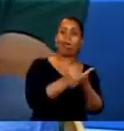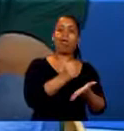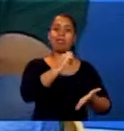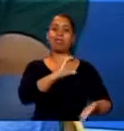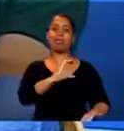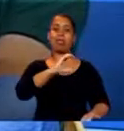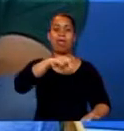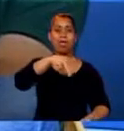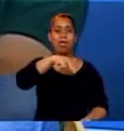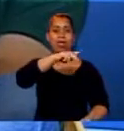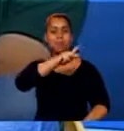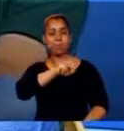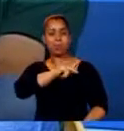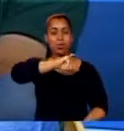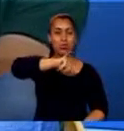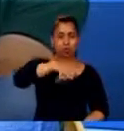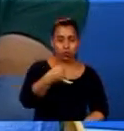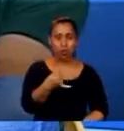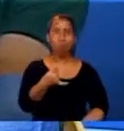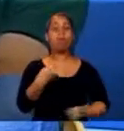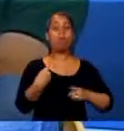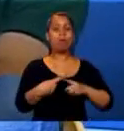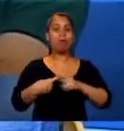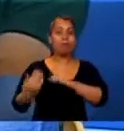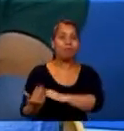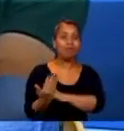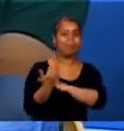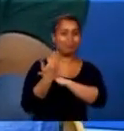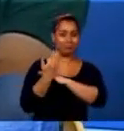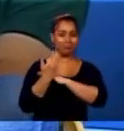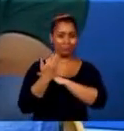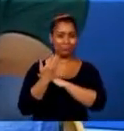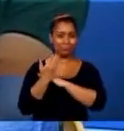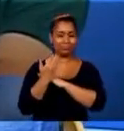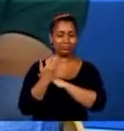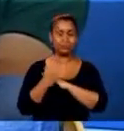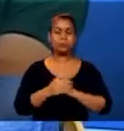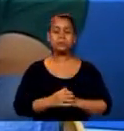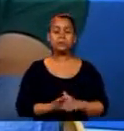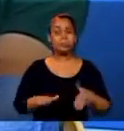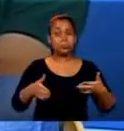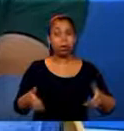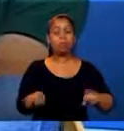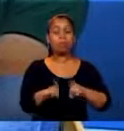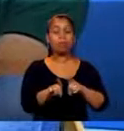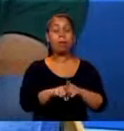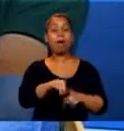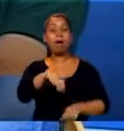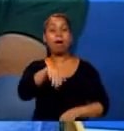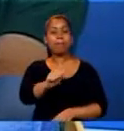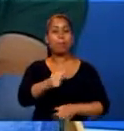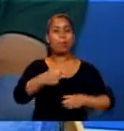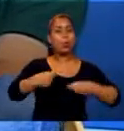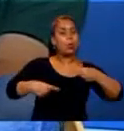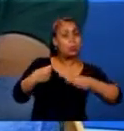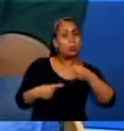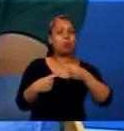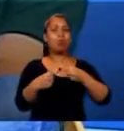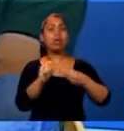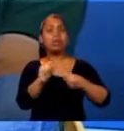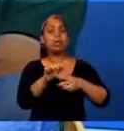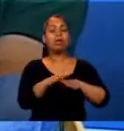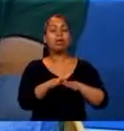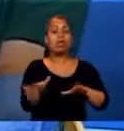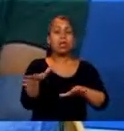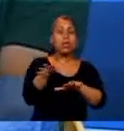em algumas ações no Ministério Público, né? Então, a AMA vem também, discutiu muito essa questão de inclusão de área em